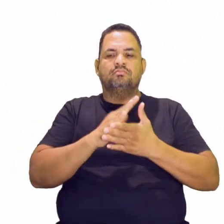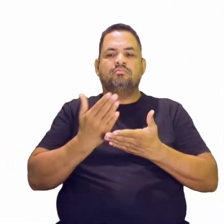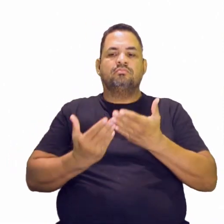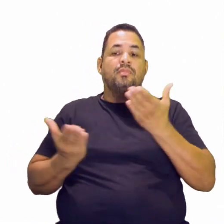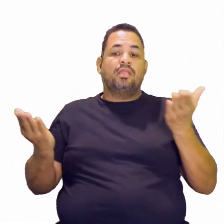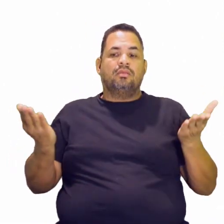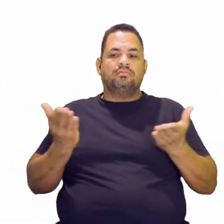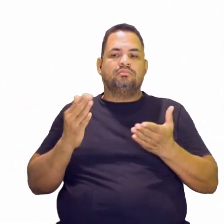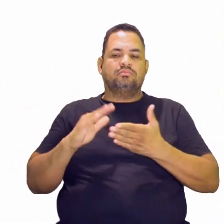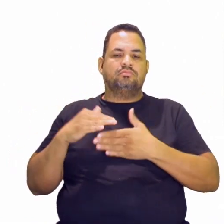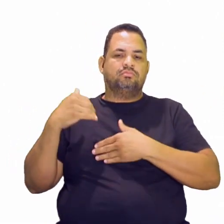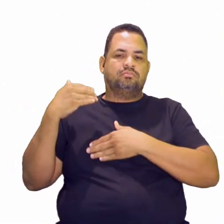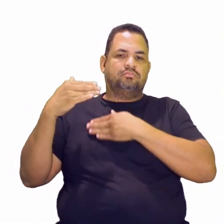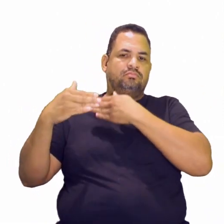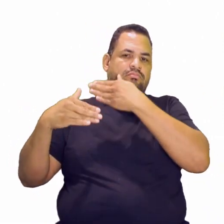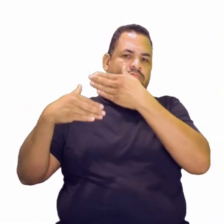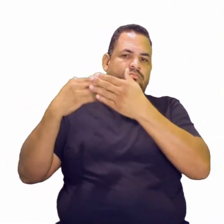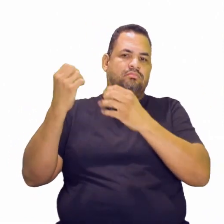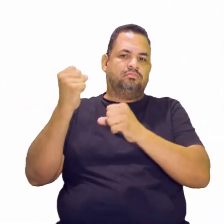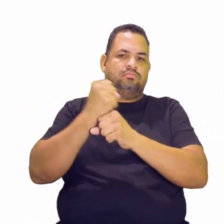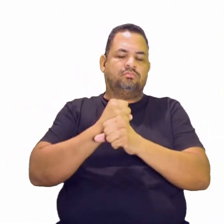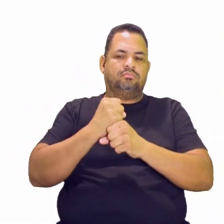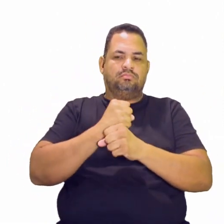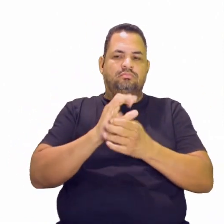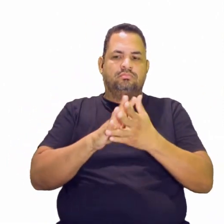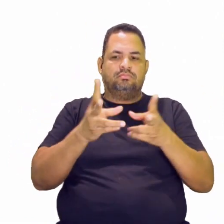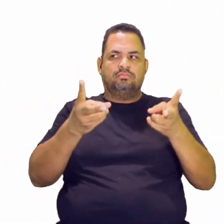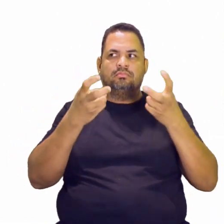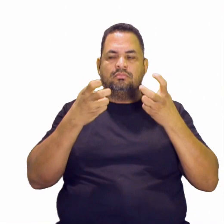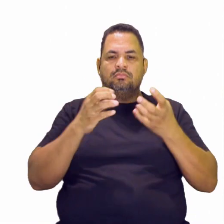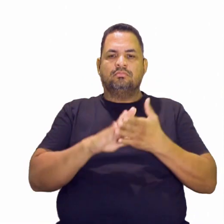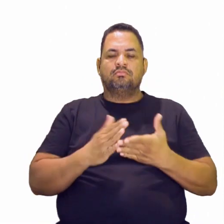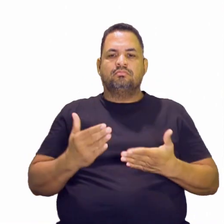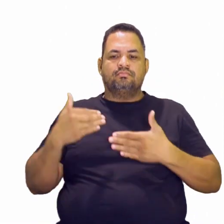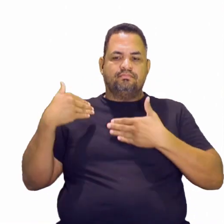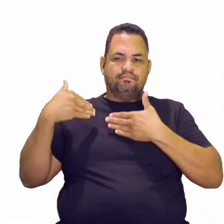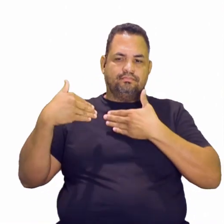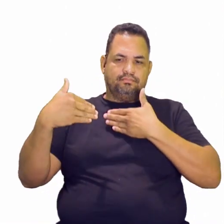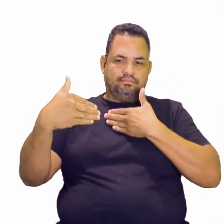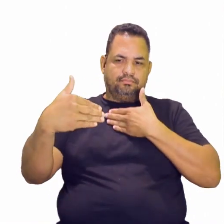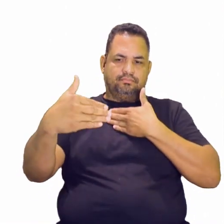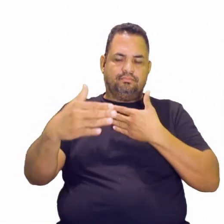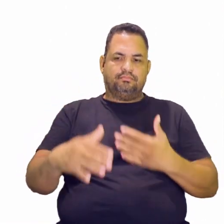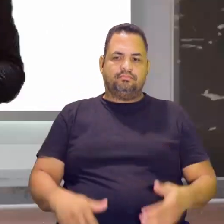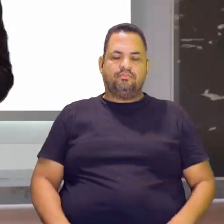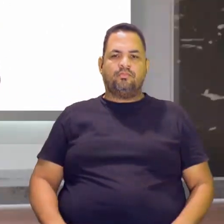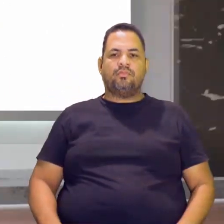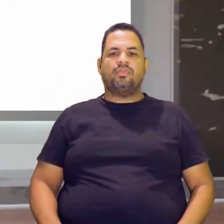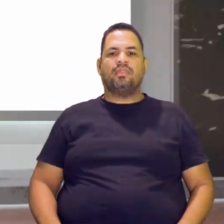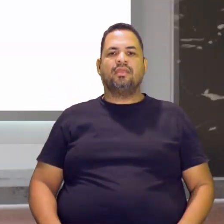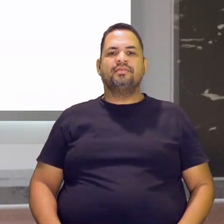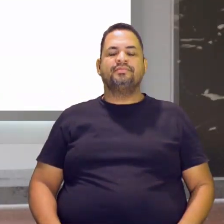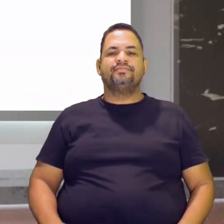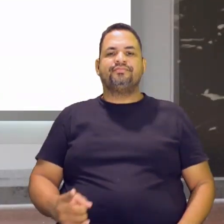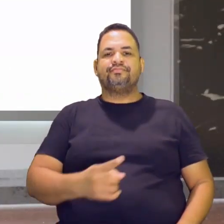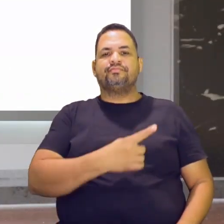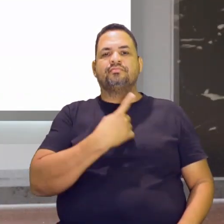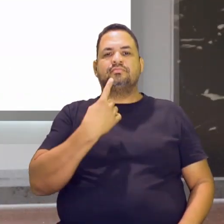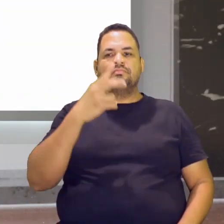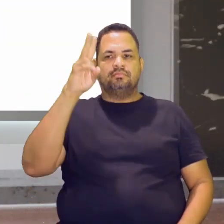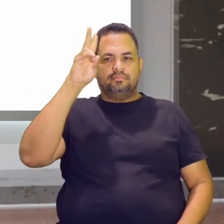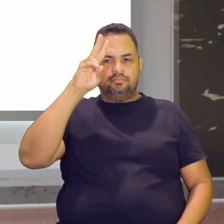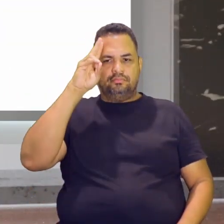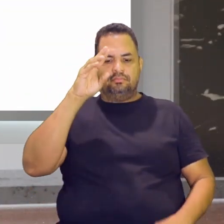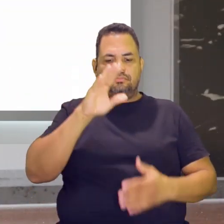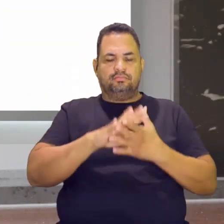nos últimos anos? Então, estudantes, vocês perceberam ali ao longo, né, que viemos estudando a história